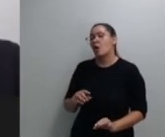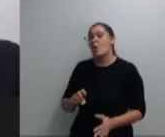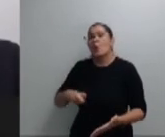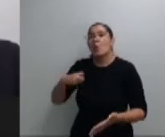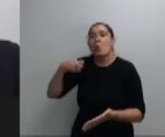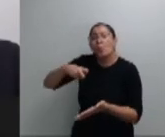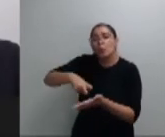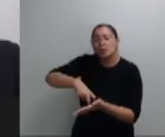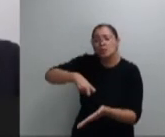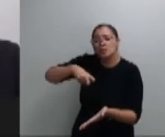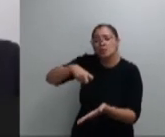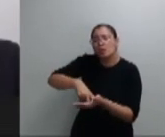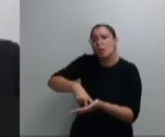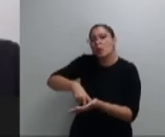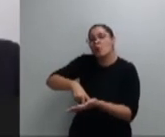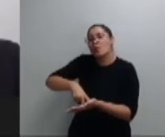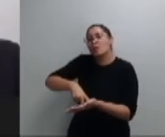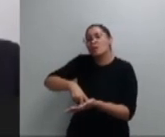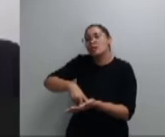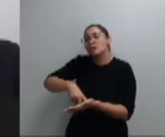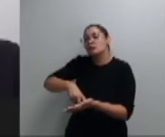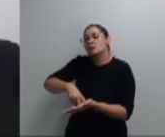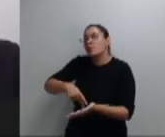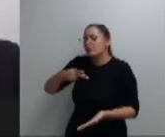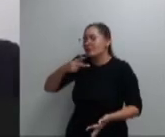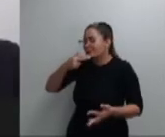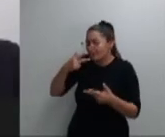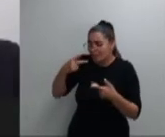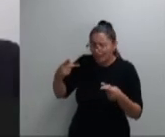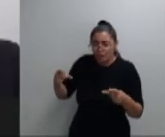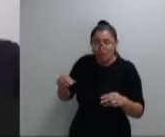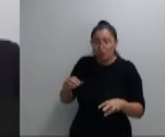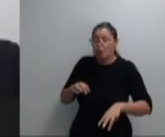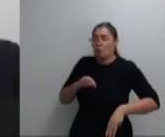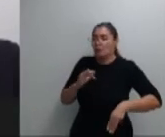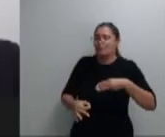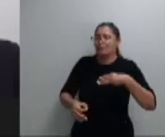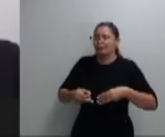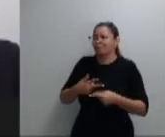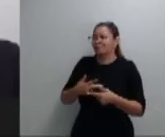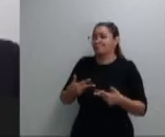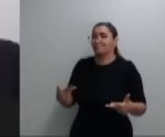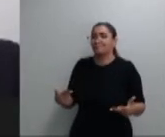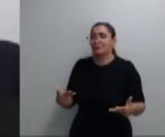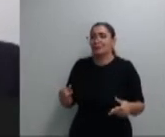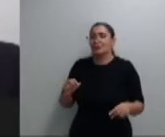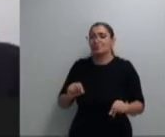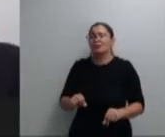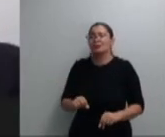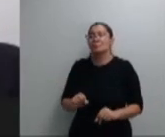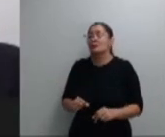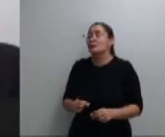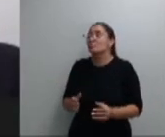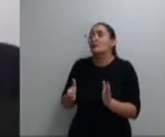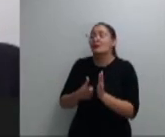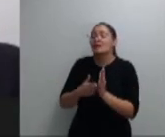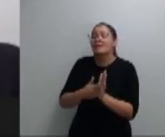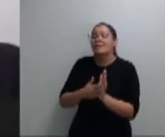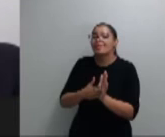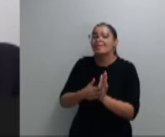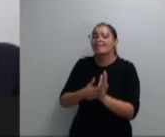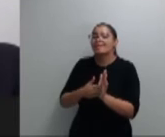presunção o ministro Coquina já afirmou várias vezes que esse tipo de autoimprovidade depende da